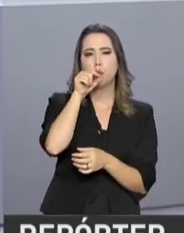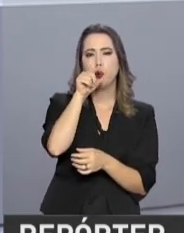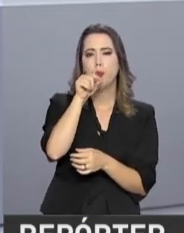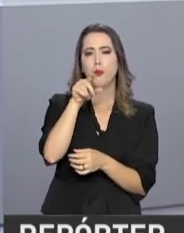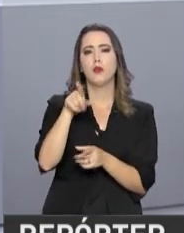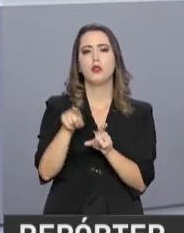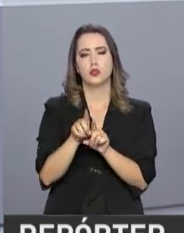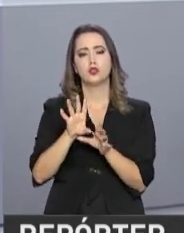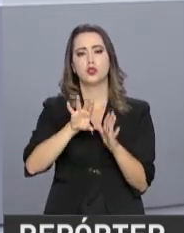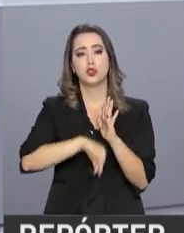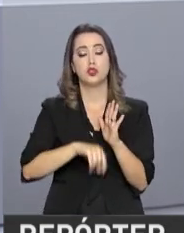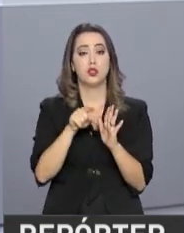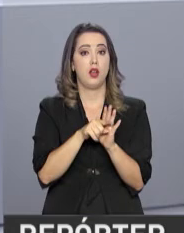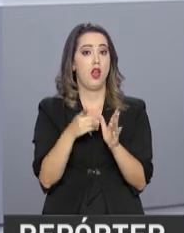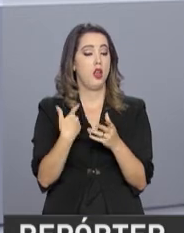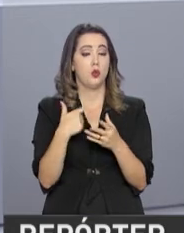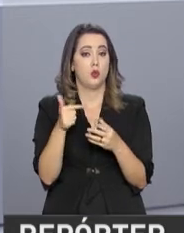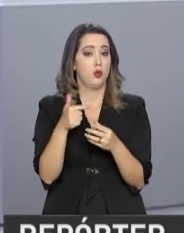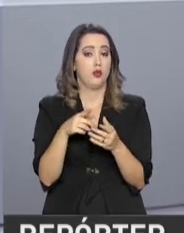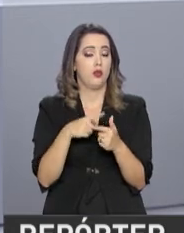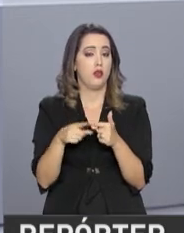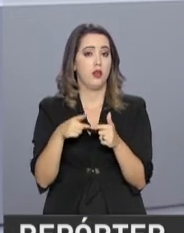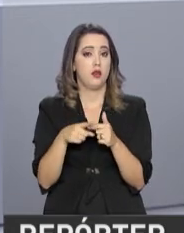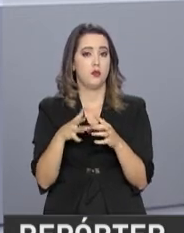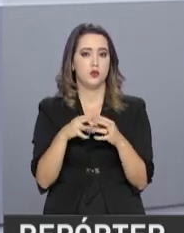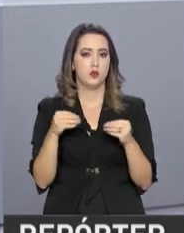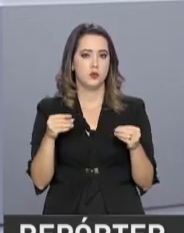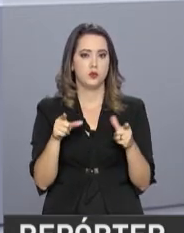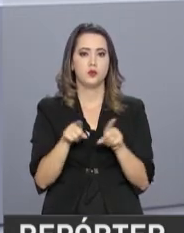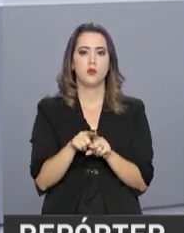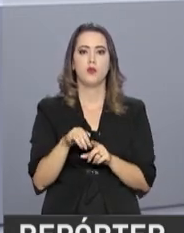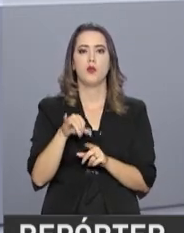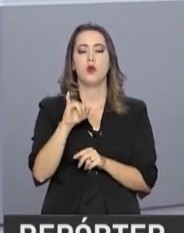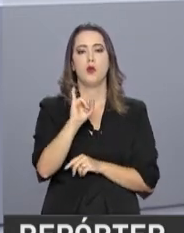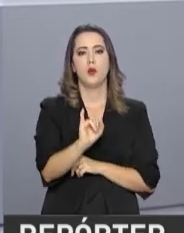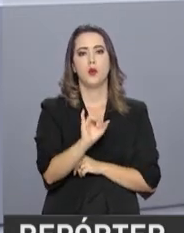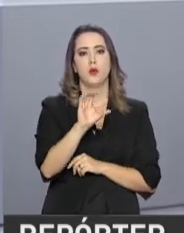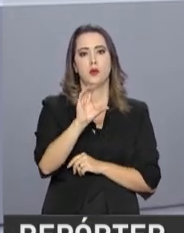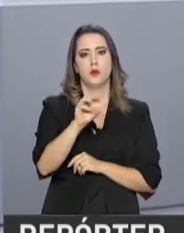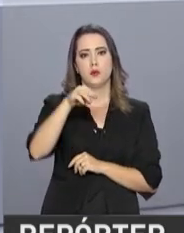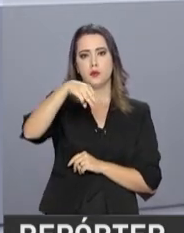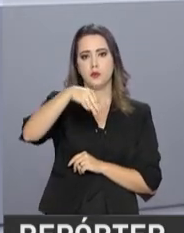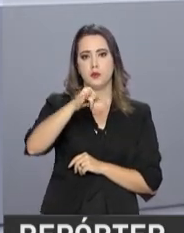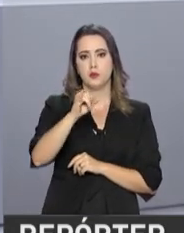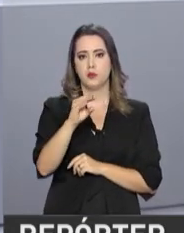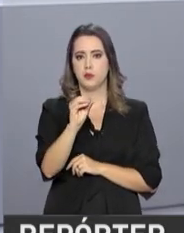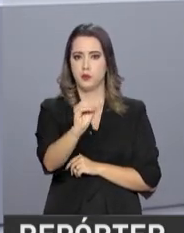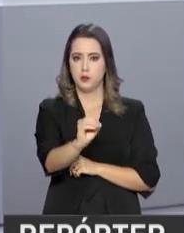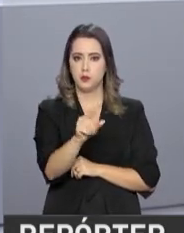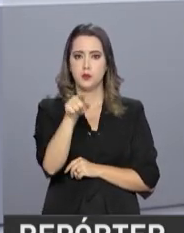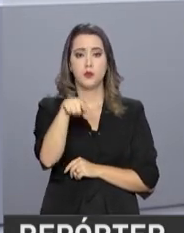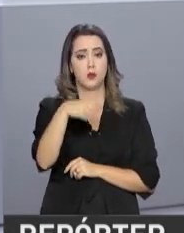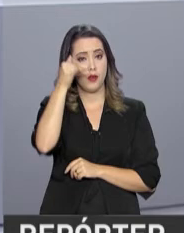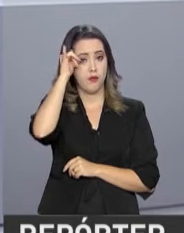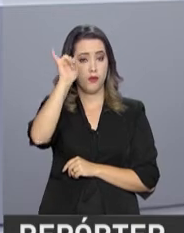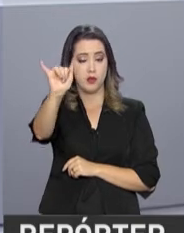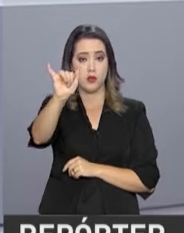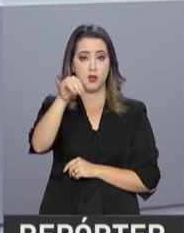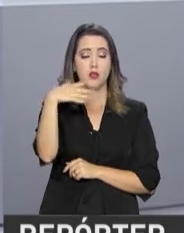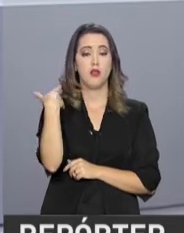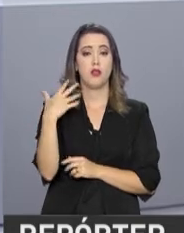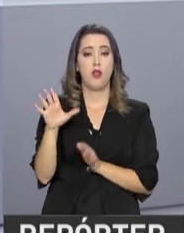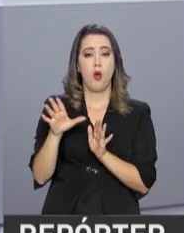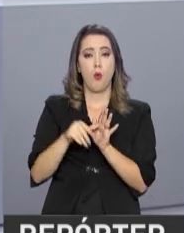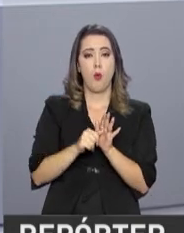ameaçados de extinção para o instituto chico mendes de conservação da biodiversidade icm-bio o combate ao